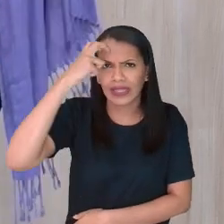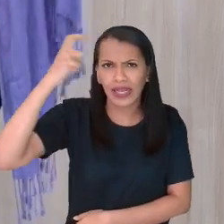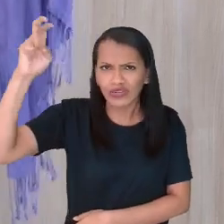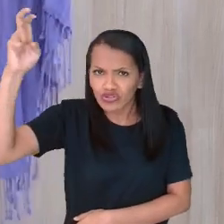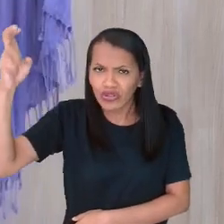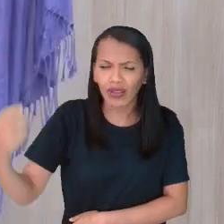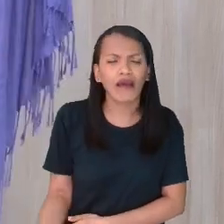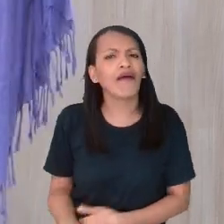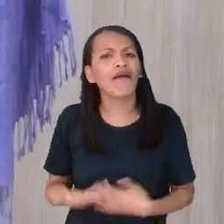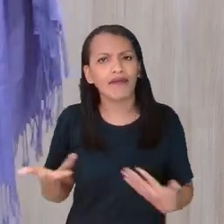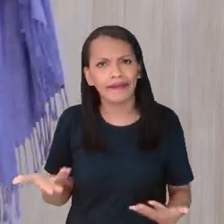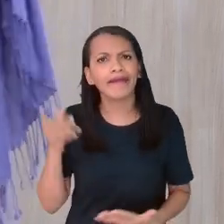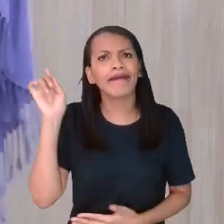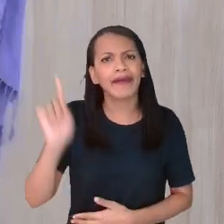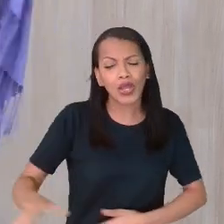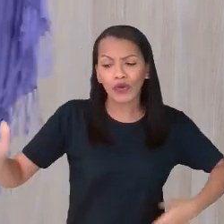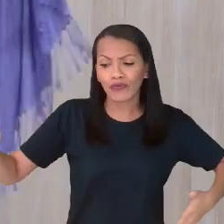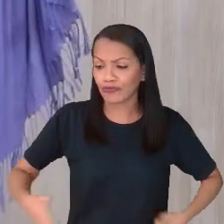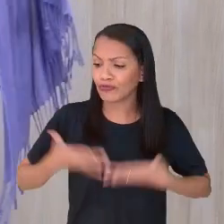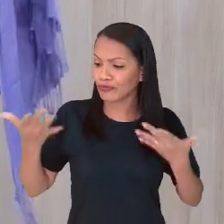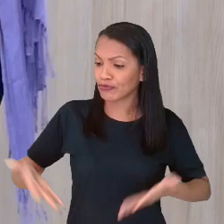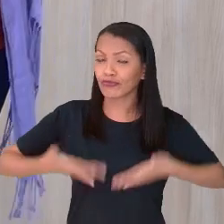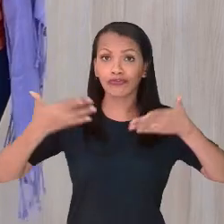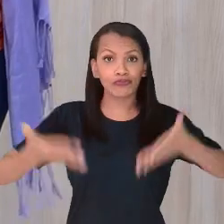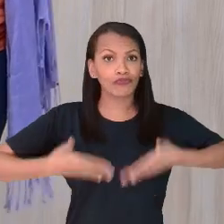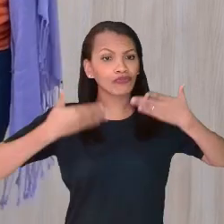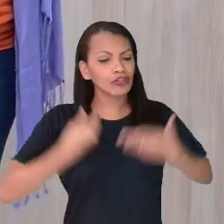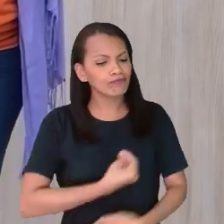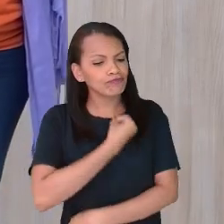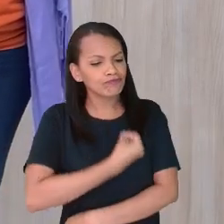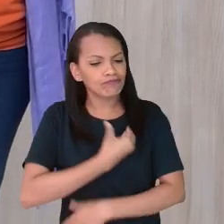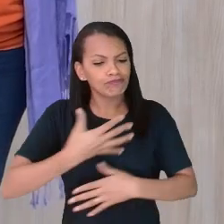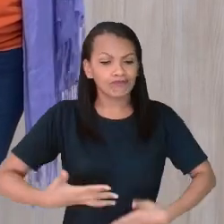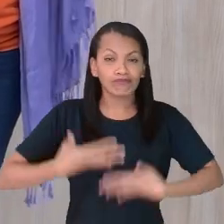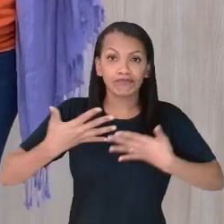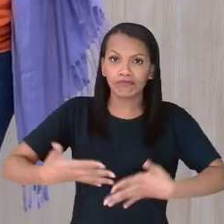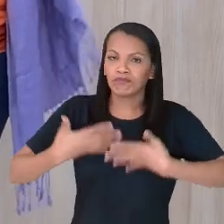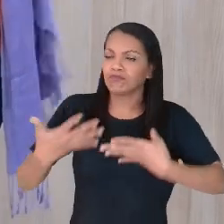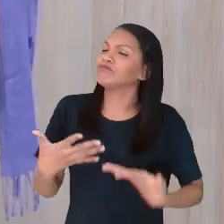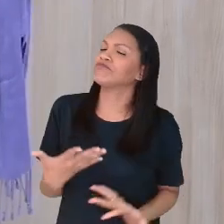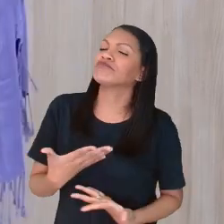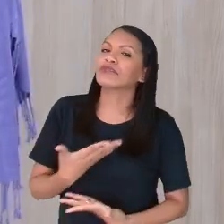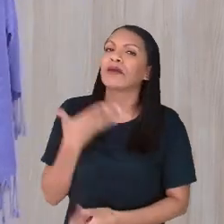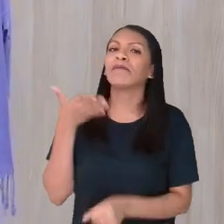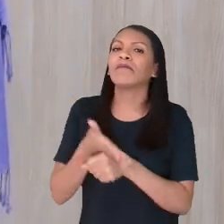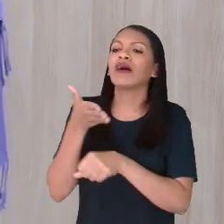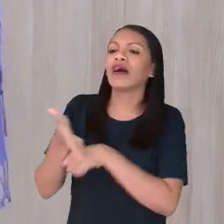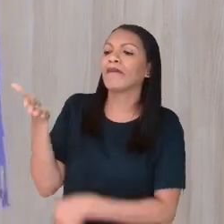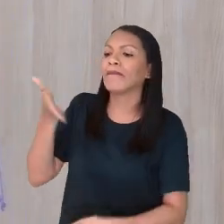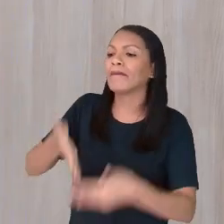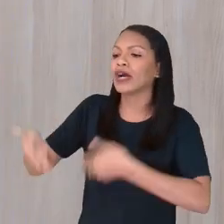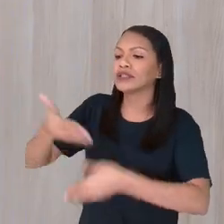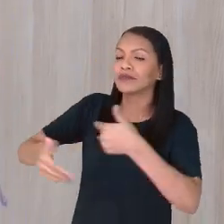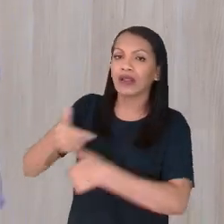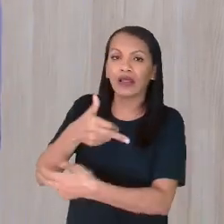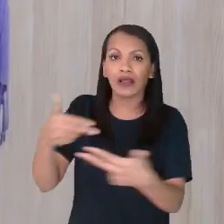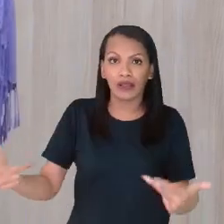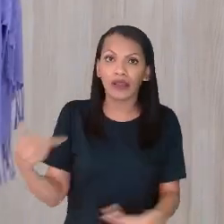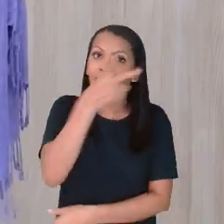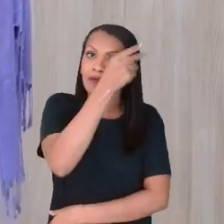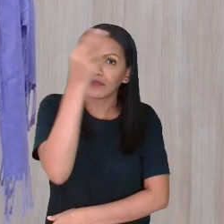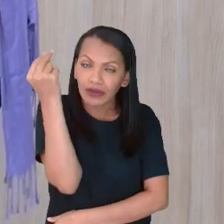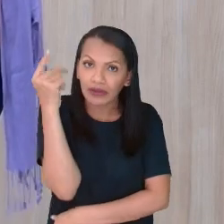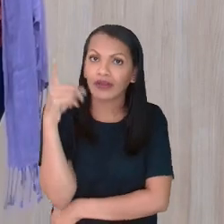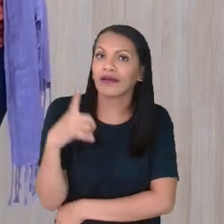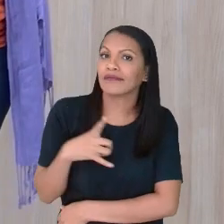vivaz. Ela é cheia de vida, né, gente? Então, e na prefeitura, né, a gente tem